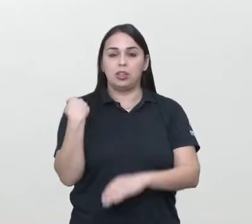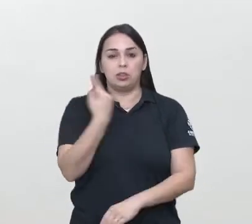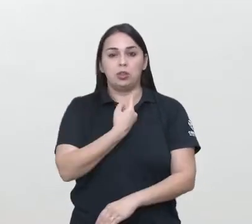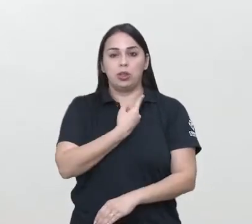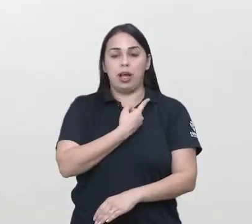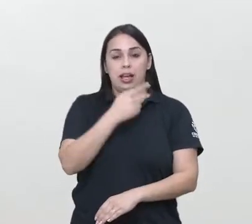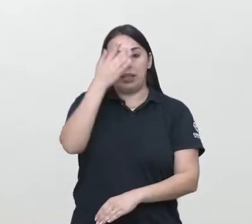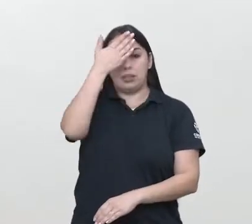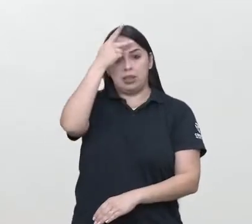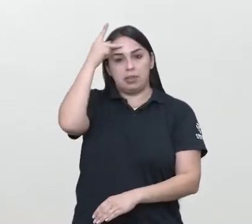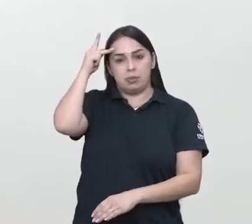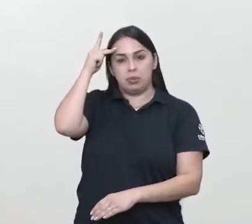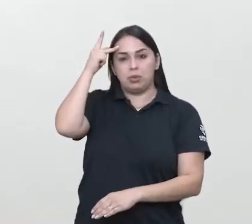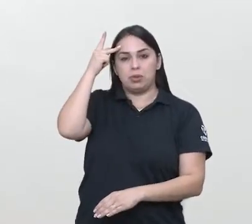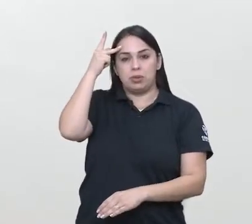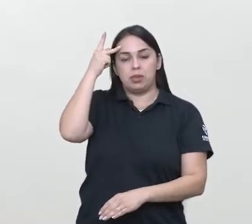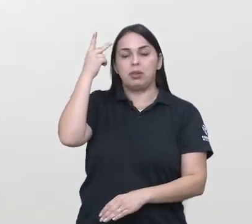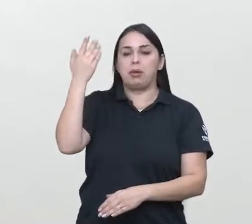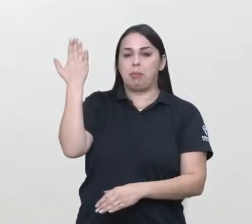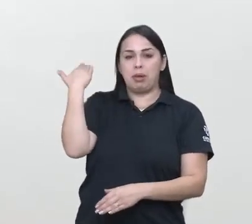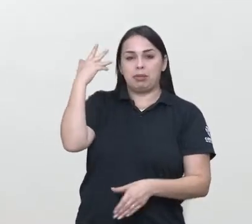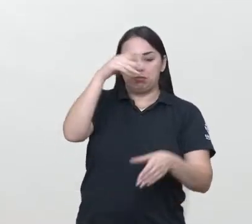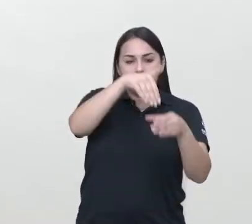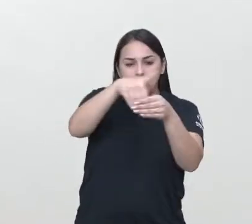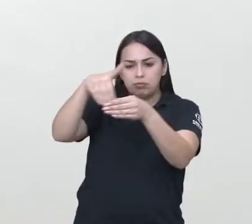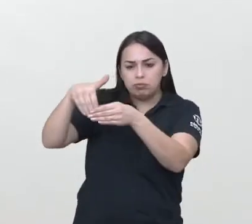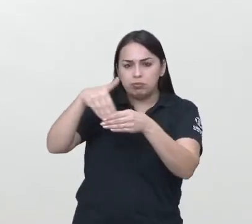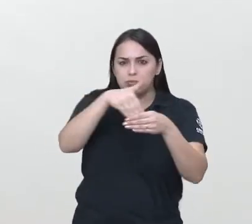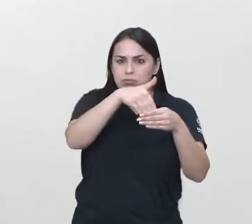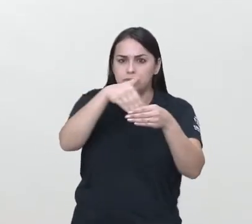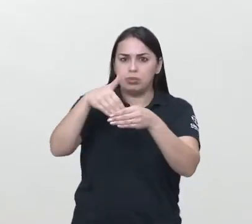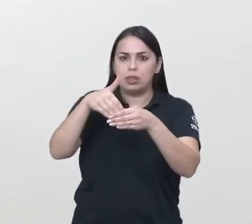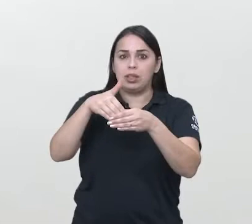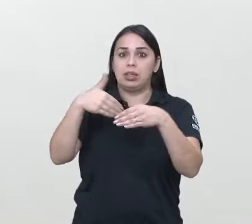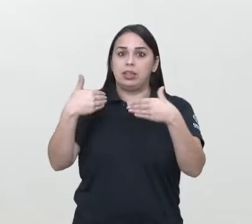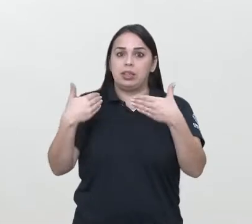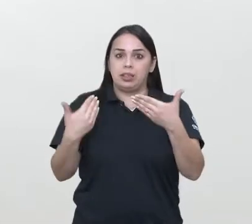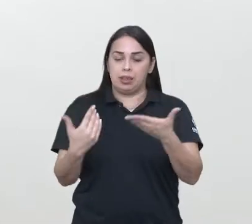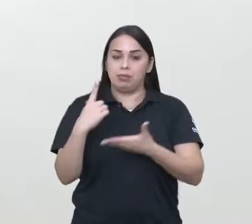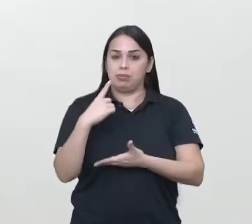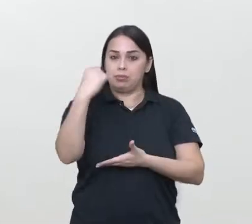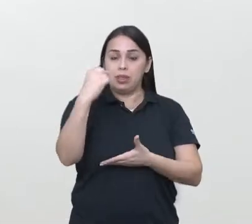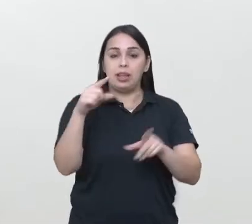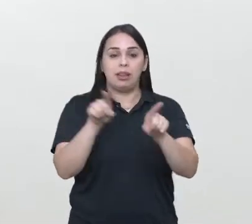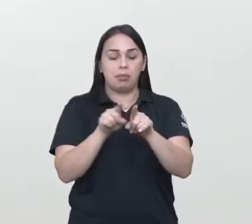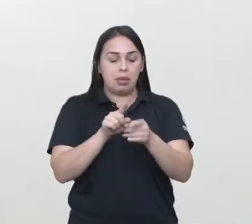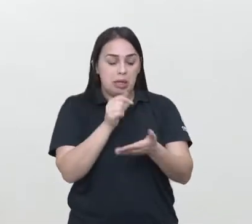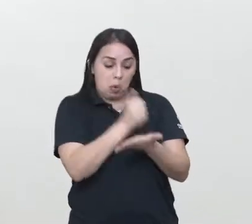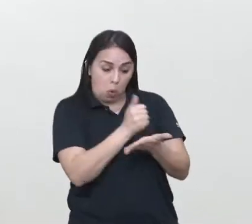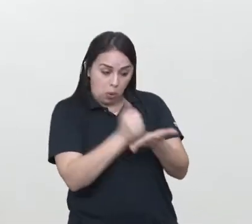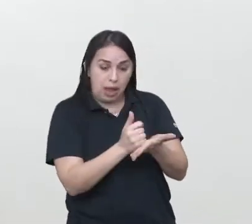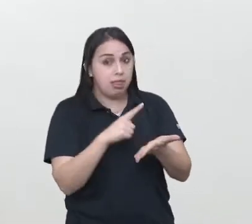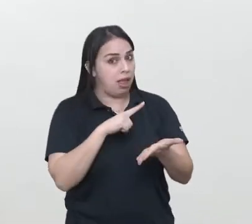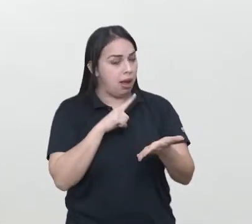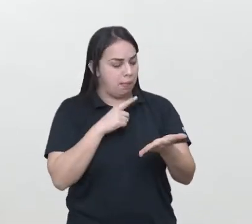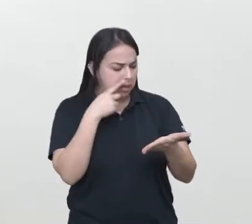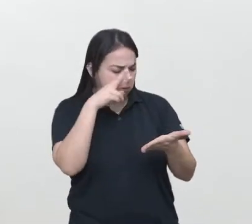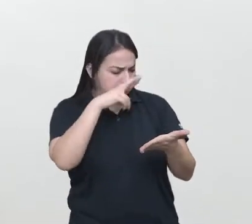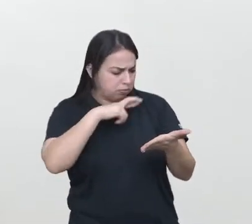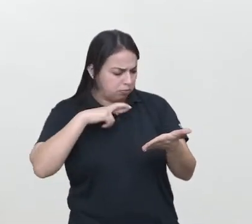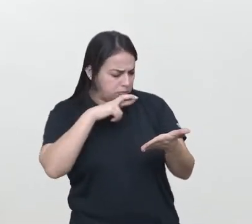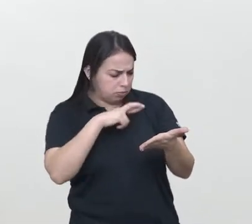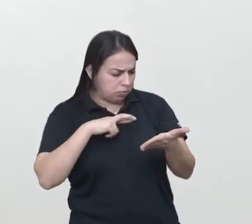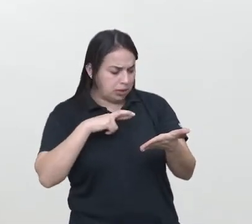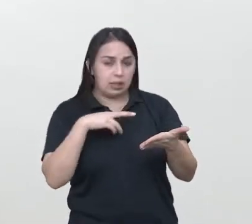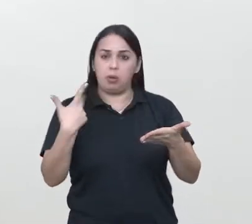Campos, nós somos eleitos pela população de São José dos Campos, existe um contrato, esse contrato tem que ser fiscalizado, esse é o